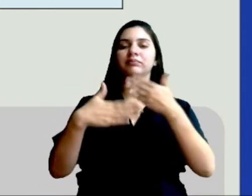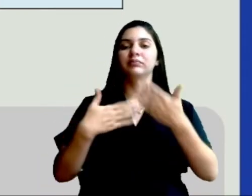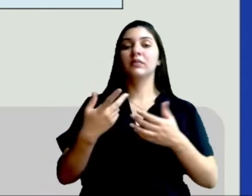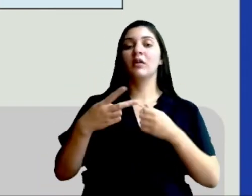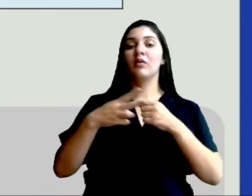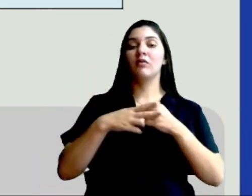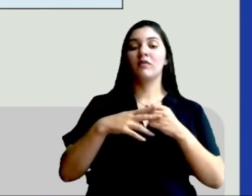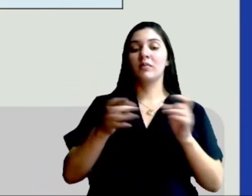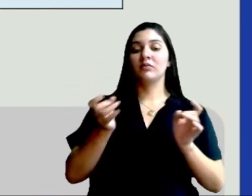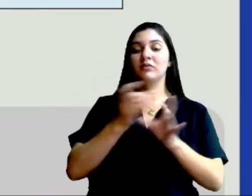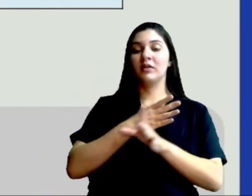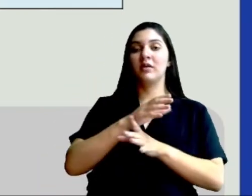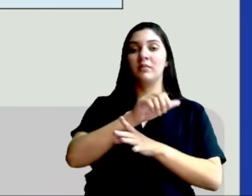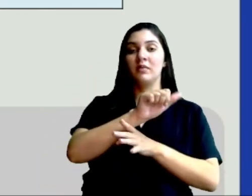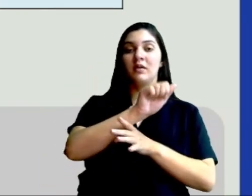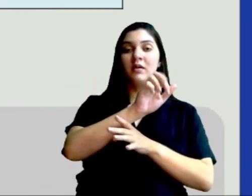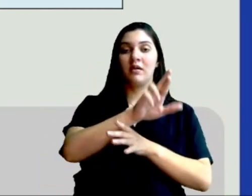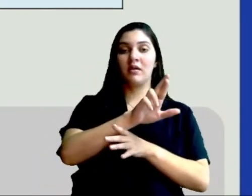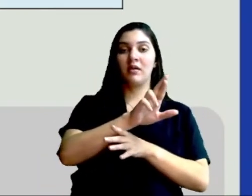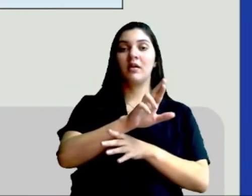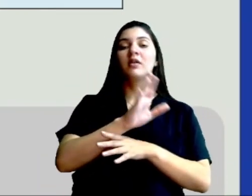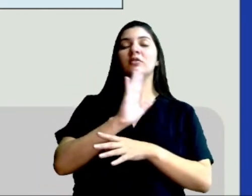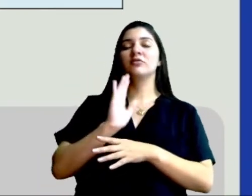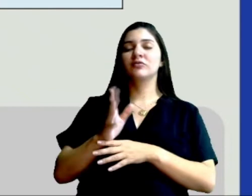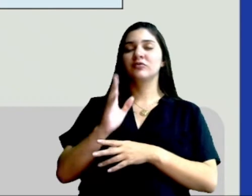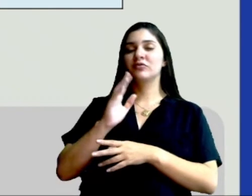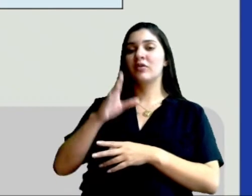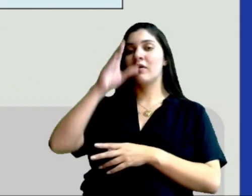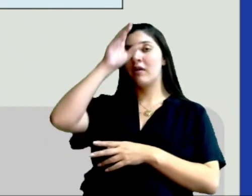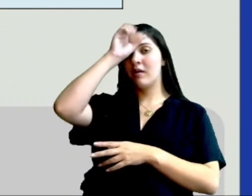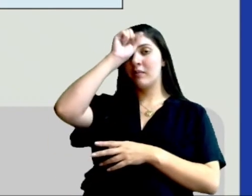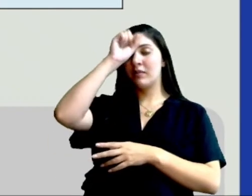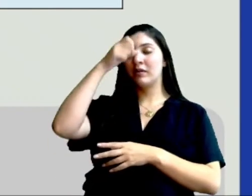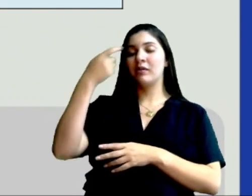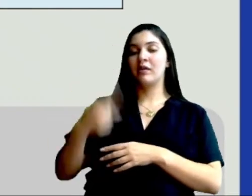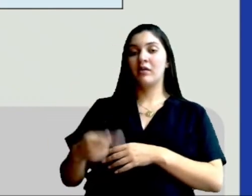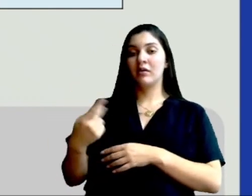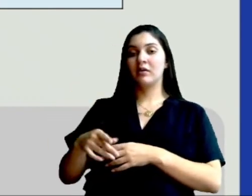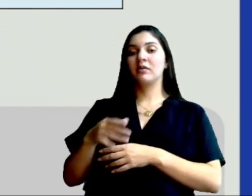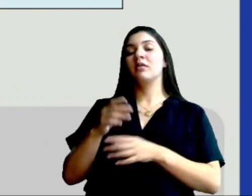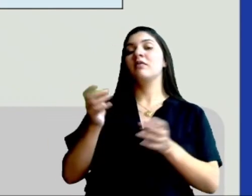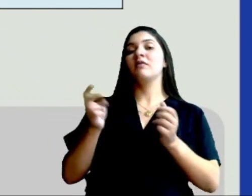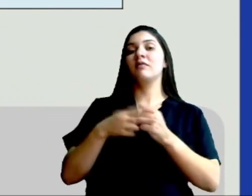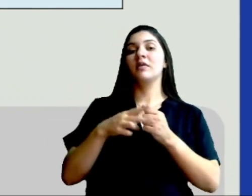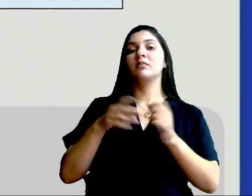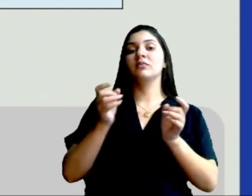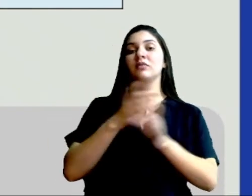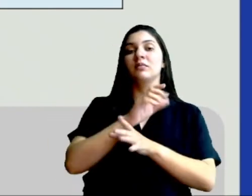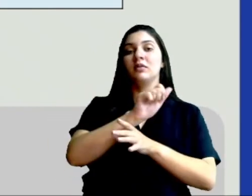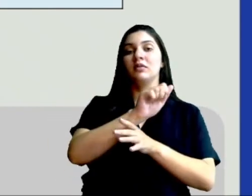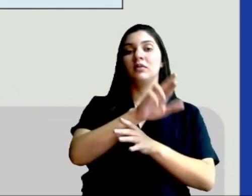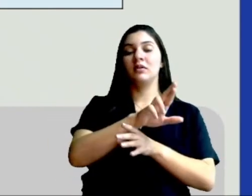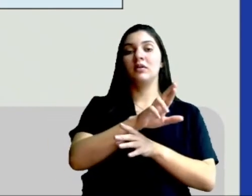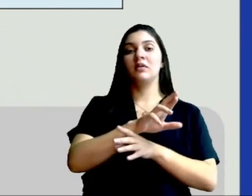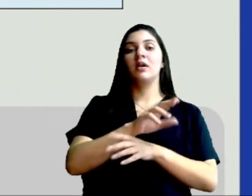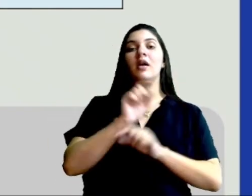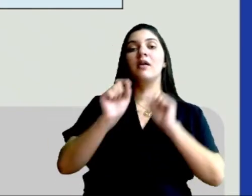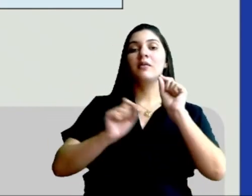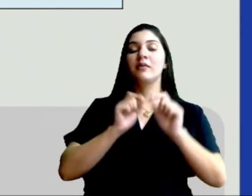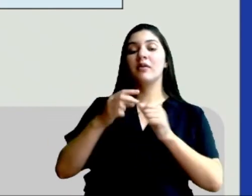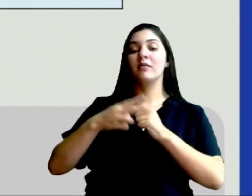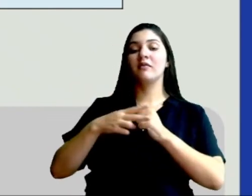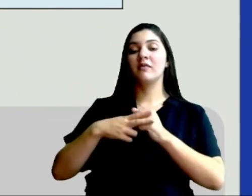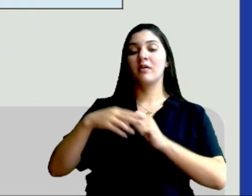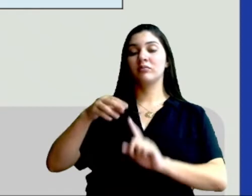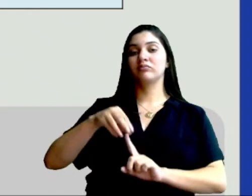Os verbos terminados em AR, que a gente já aprendeu aqui. Os verbos terminados em AR são os verbos